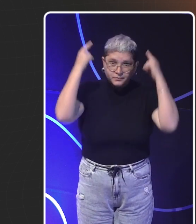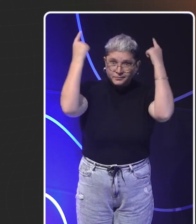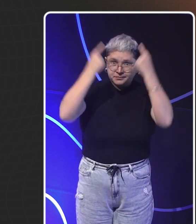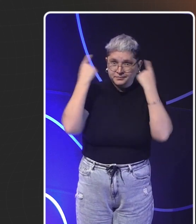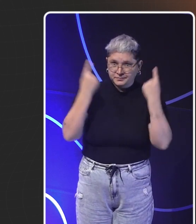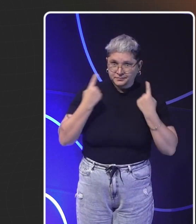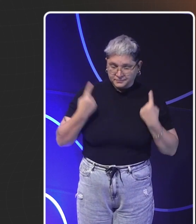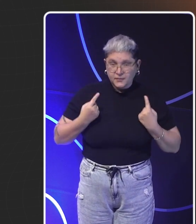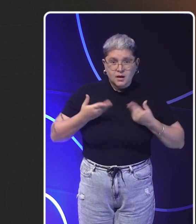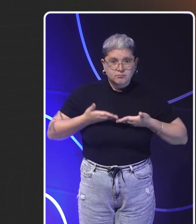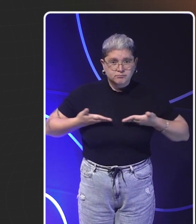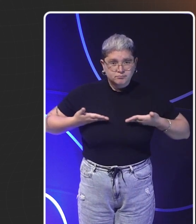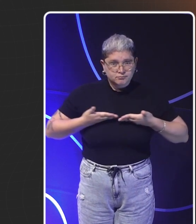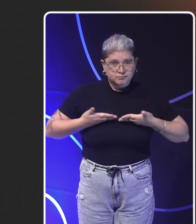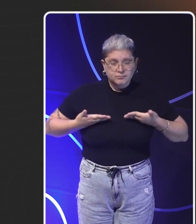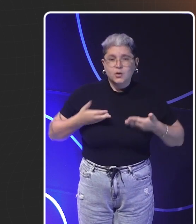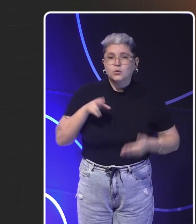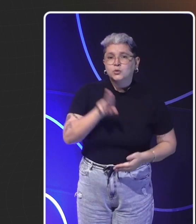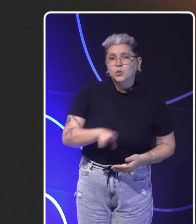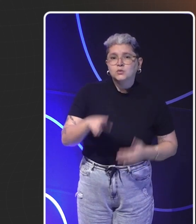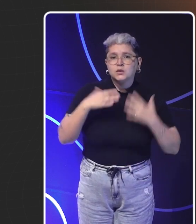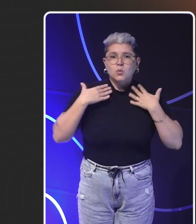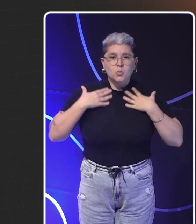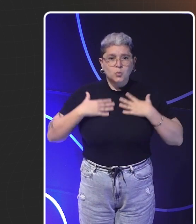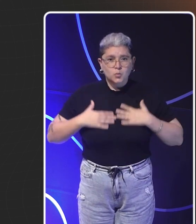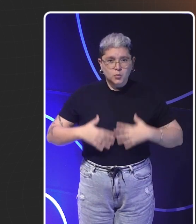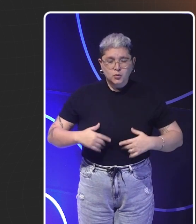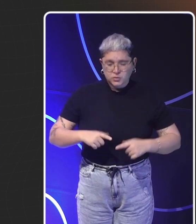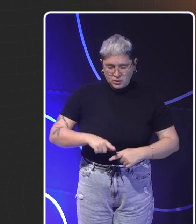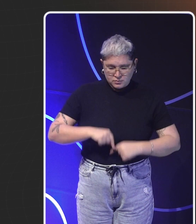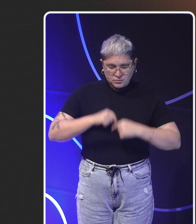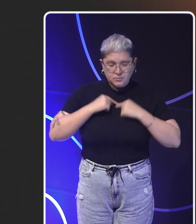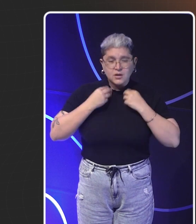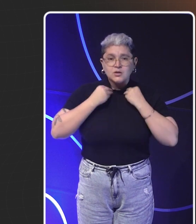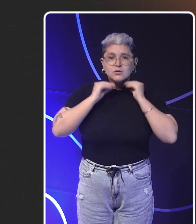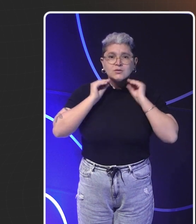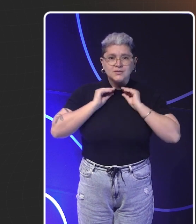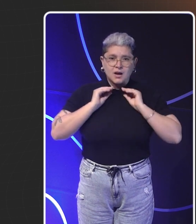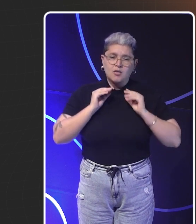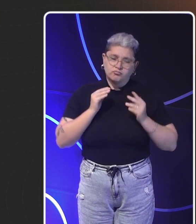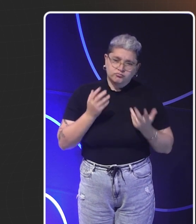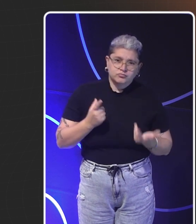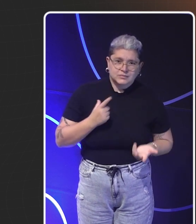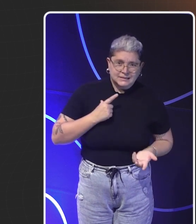até o peito. Tô usando uma blusa socialzinha de gola alta,